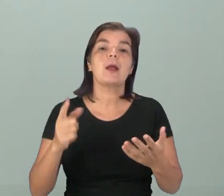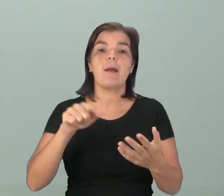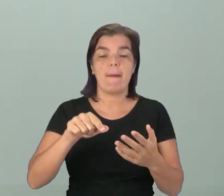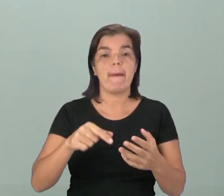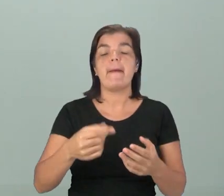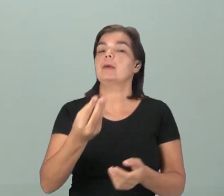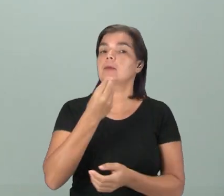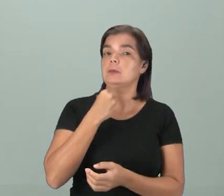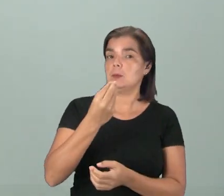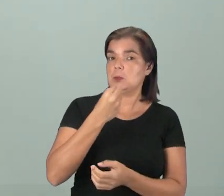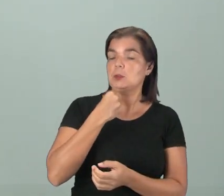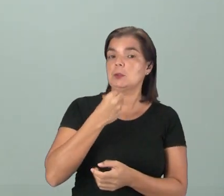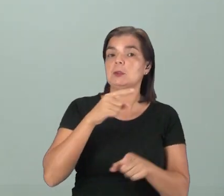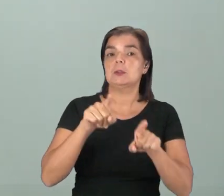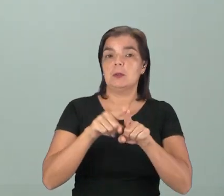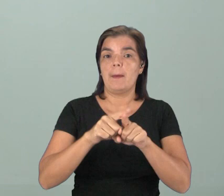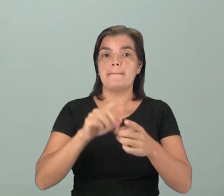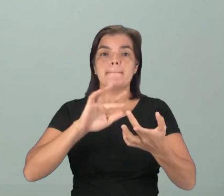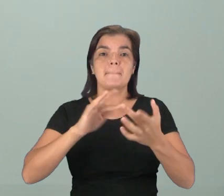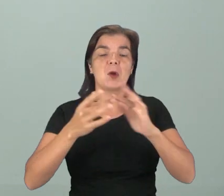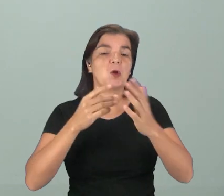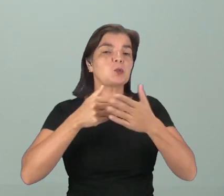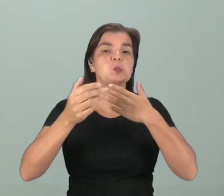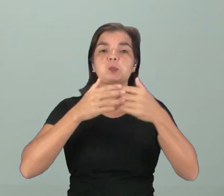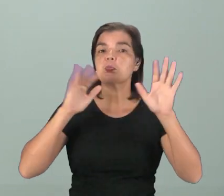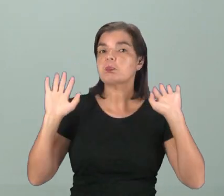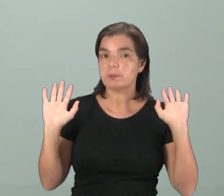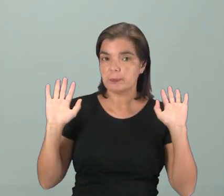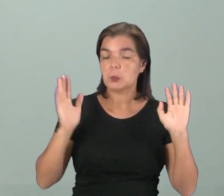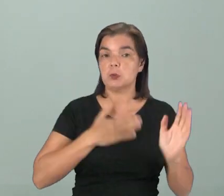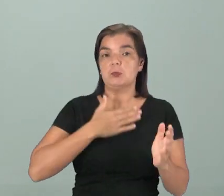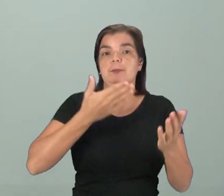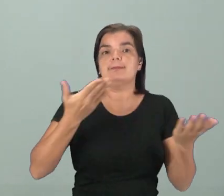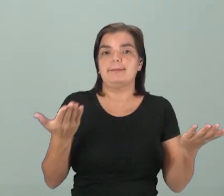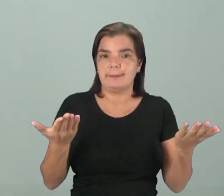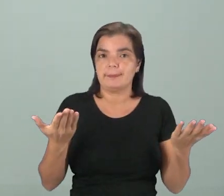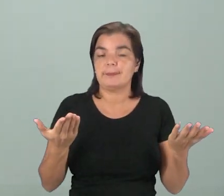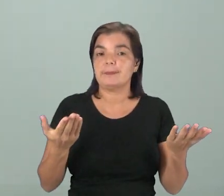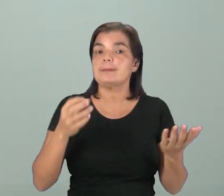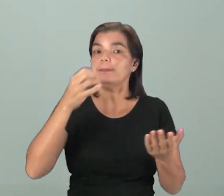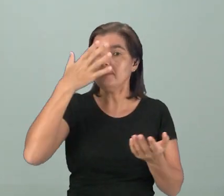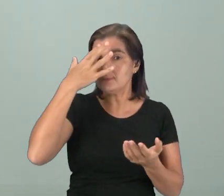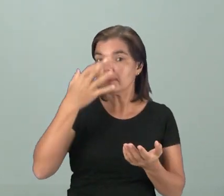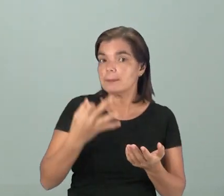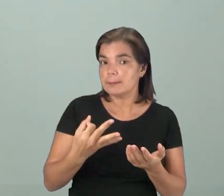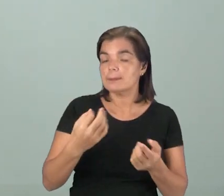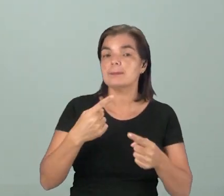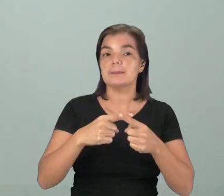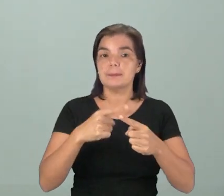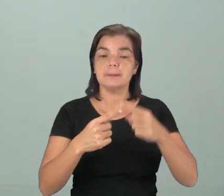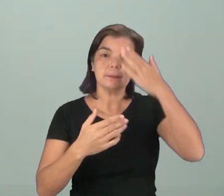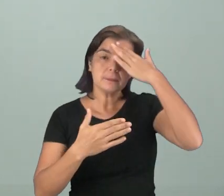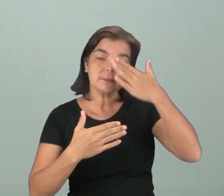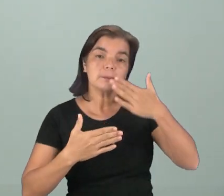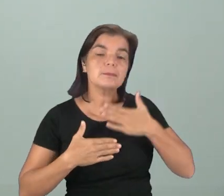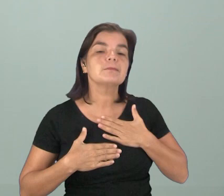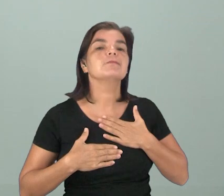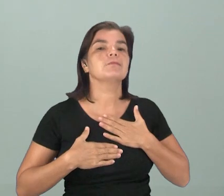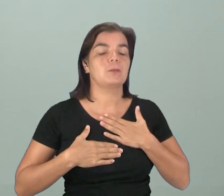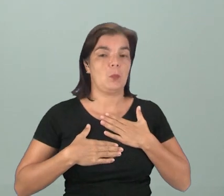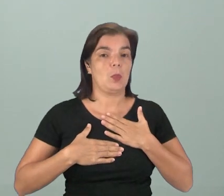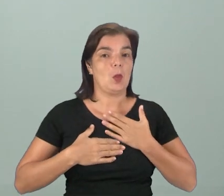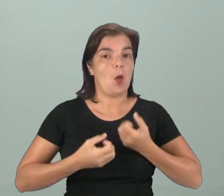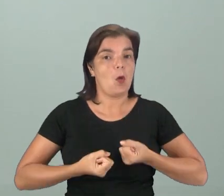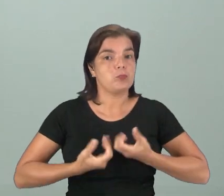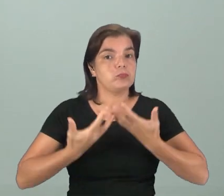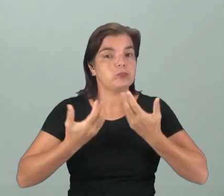vai ser enfraquecida do que se a gente tivesse um contato qualquer, um contato de surpresa. Isso é justamente para o nosso corpo começar a emitir